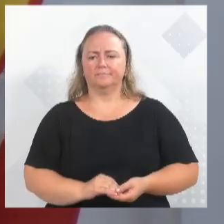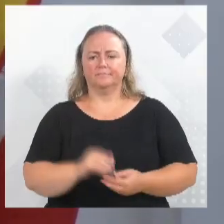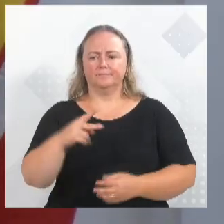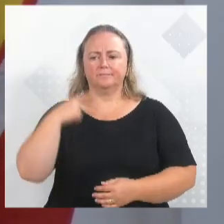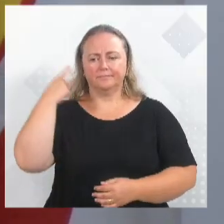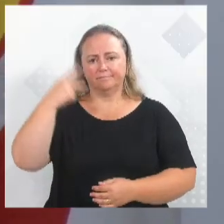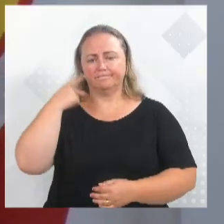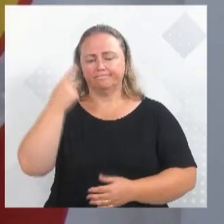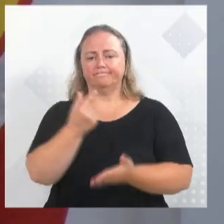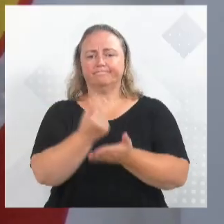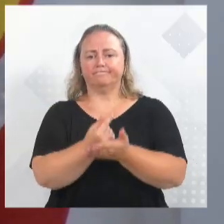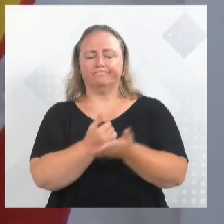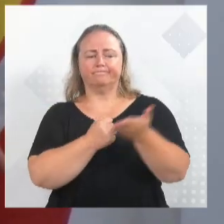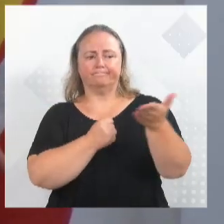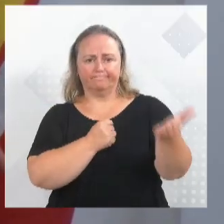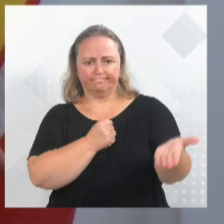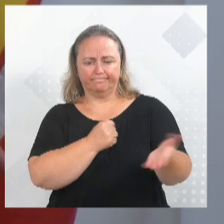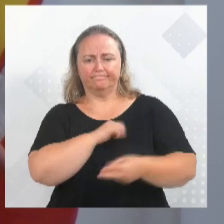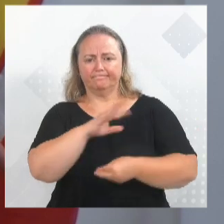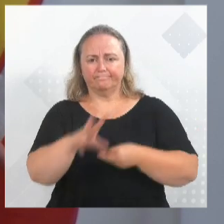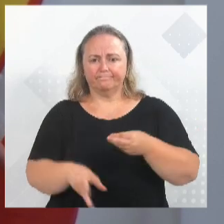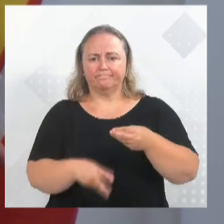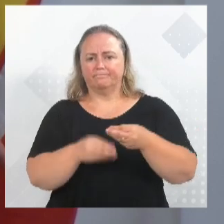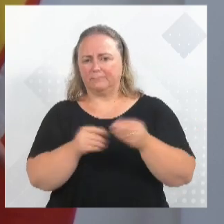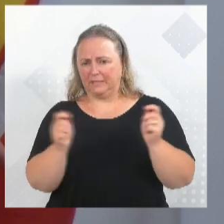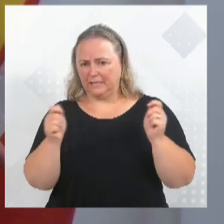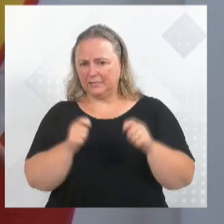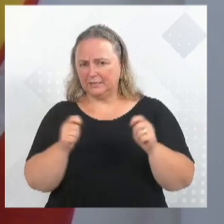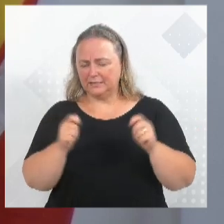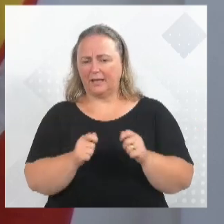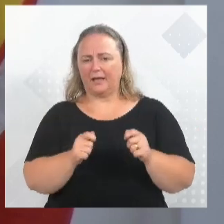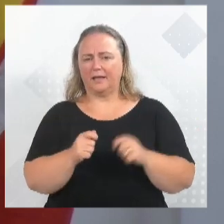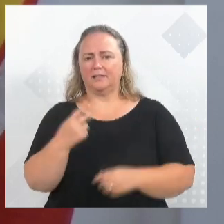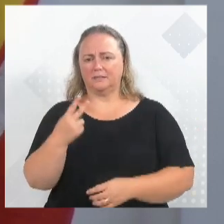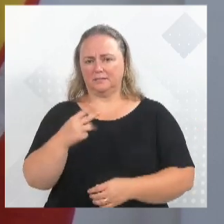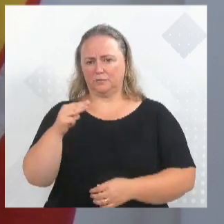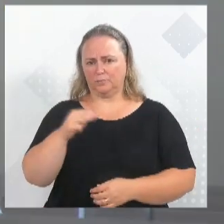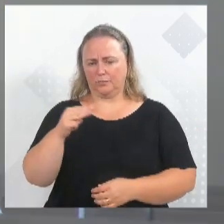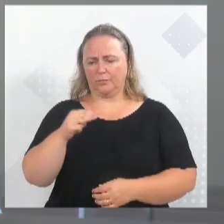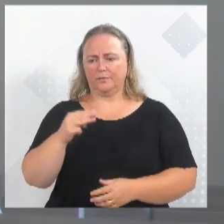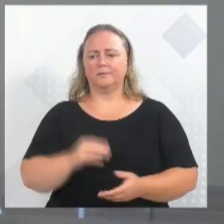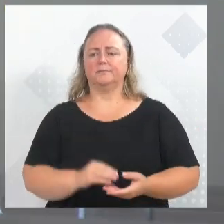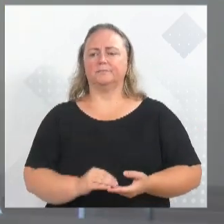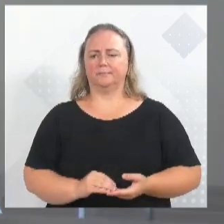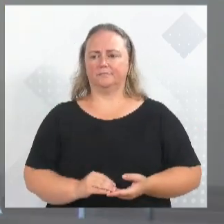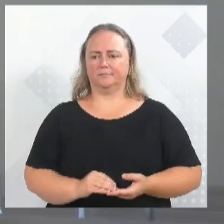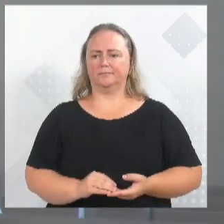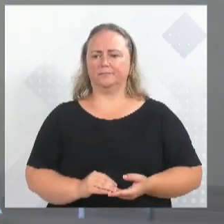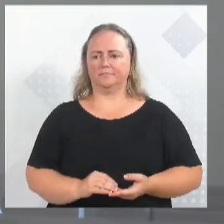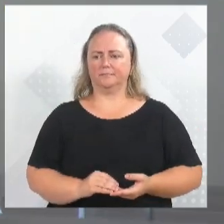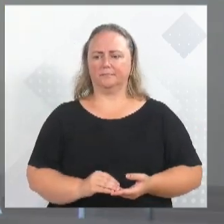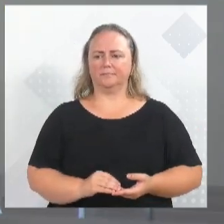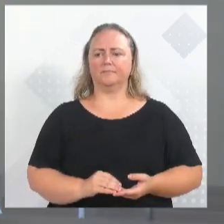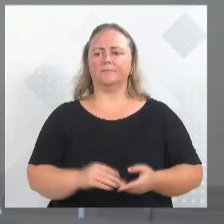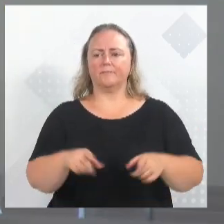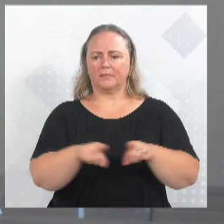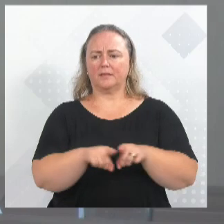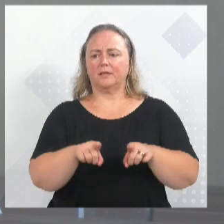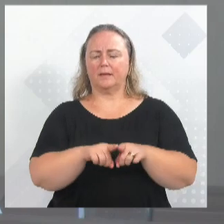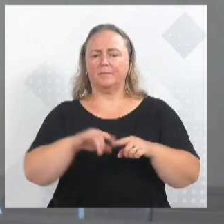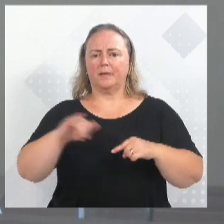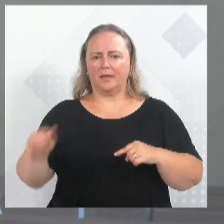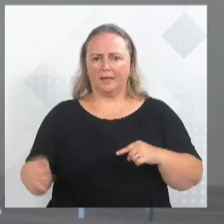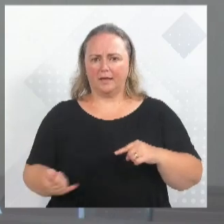conduzindo os trabalhos em virtude do dois a partes vossa excelência poder sim Vereador concedido 3 minutos eu aproveito também para dizer que